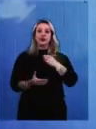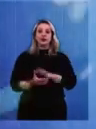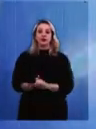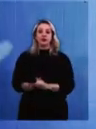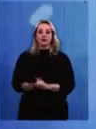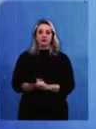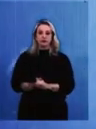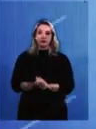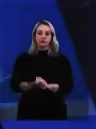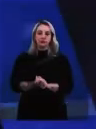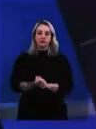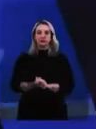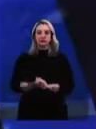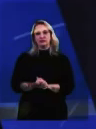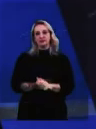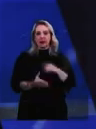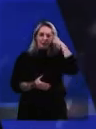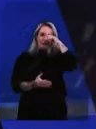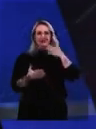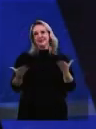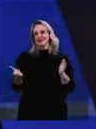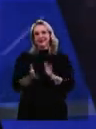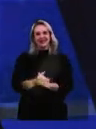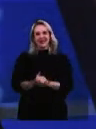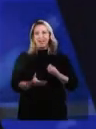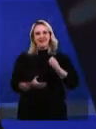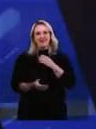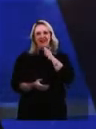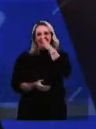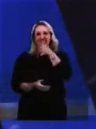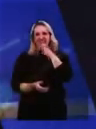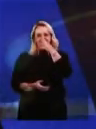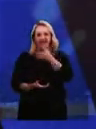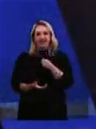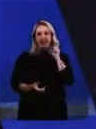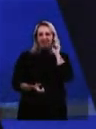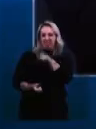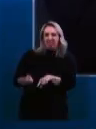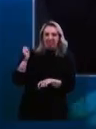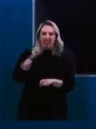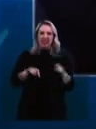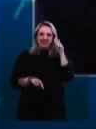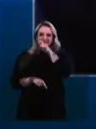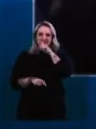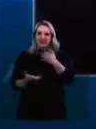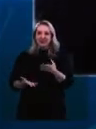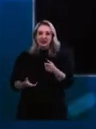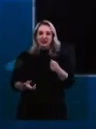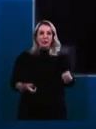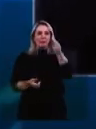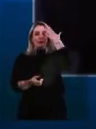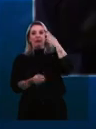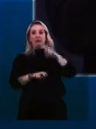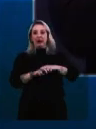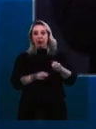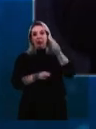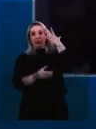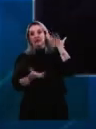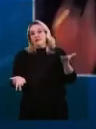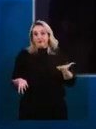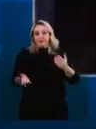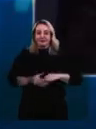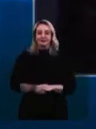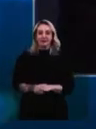candidato. Marcelo, é impressionante. Você vive de mentiras. Ataca, mente, aí depois toma uma cadeirada.